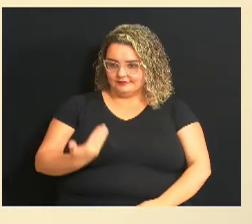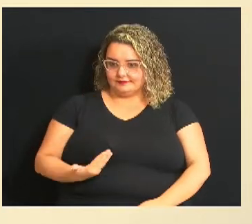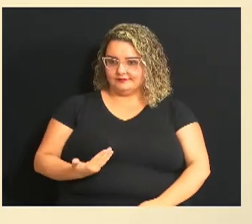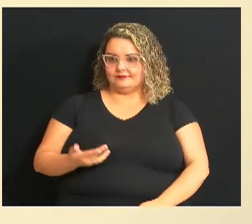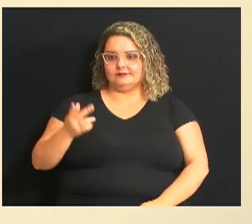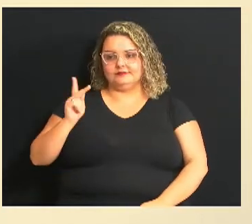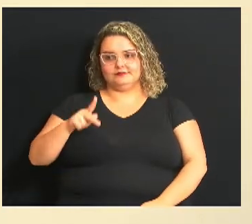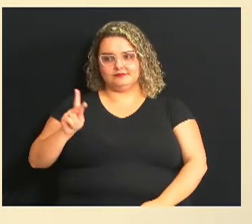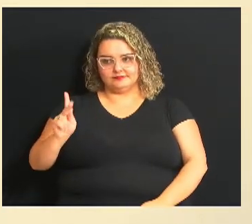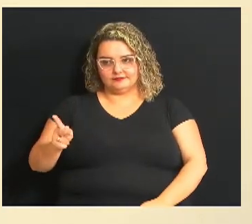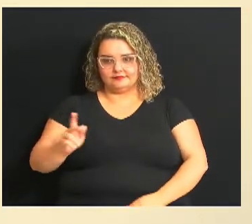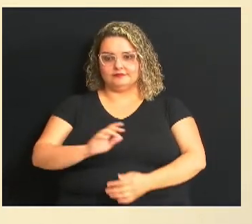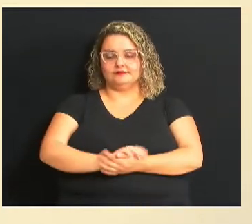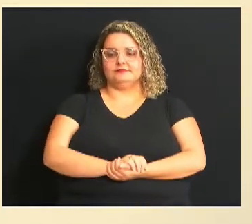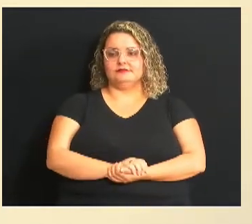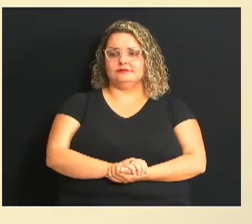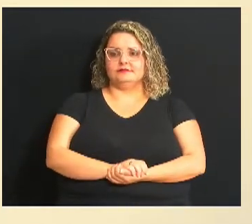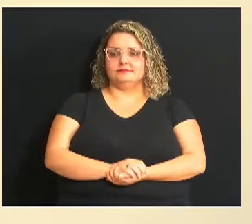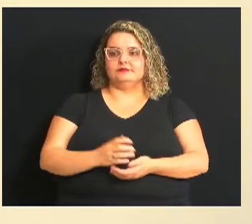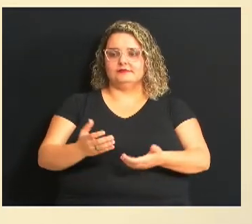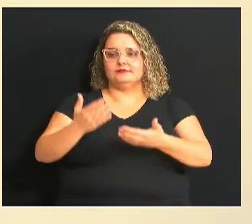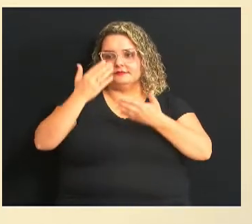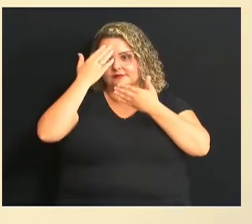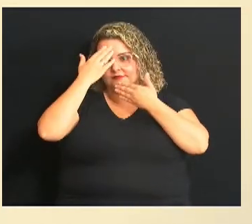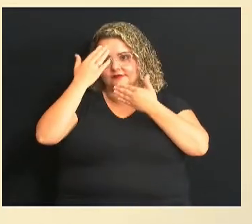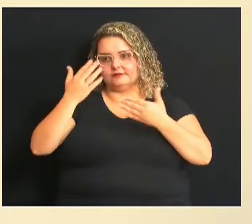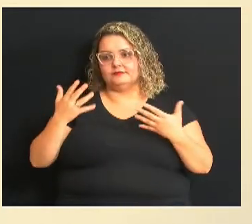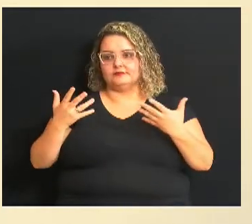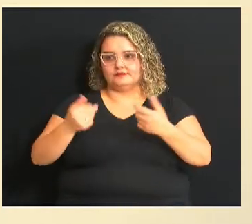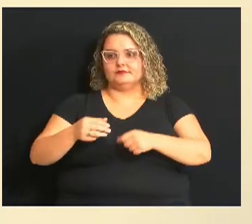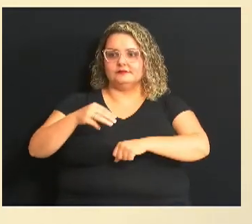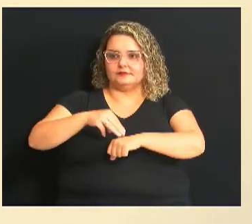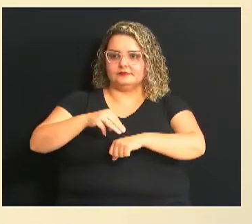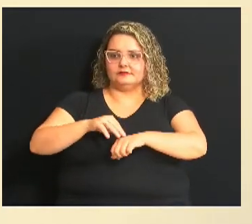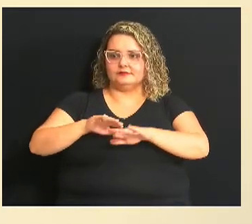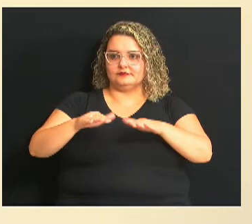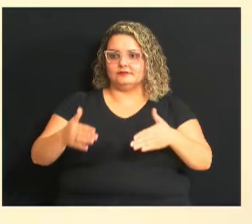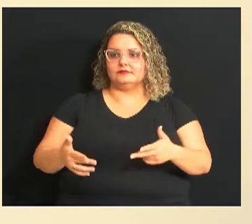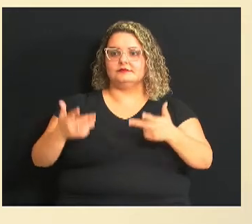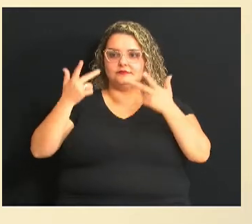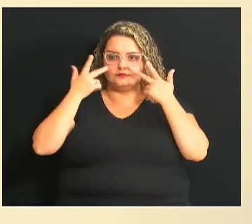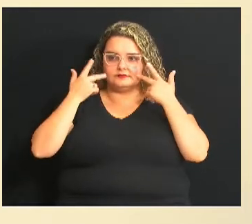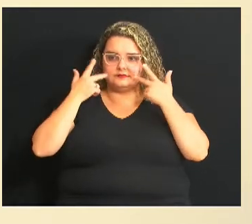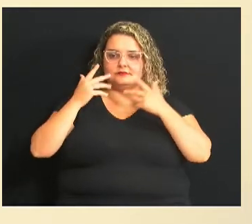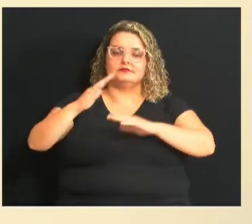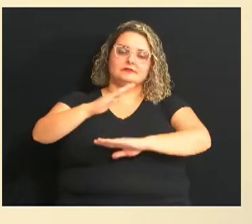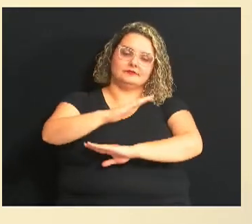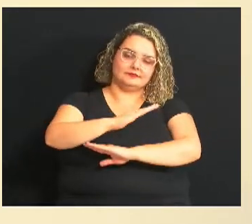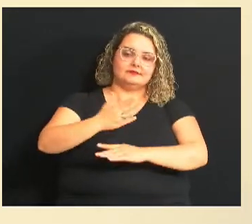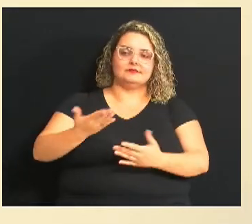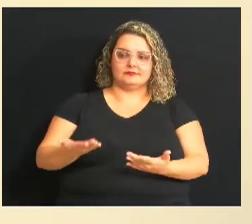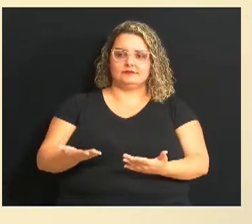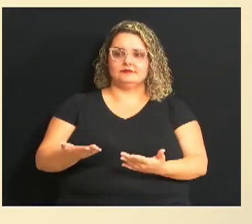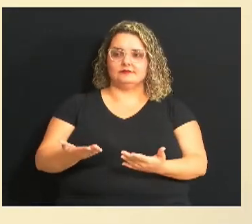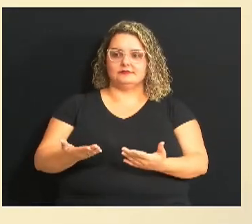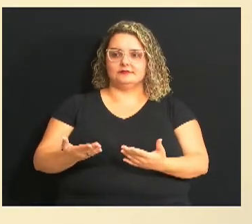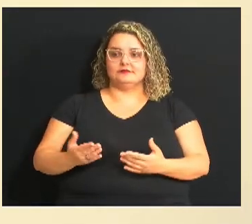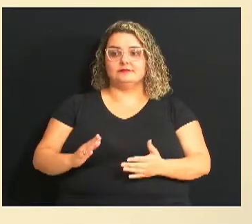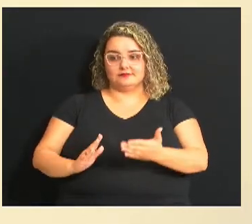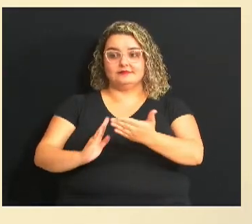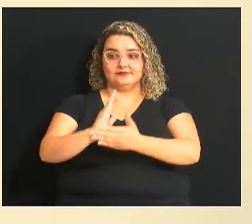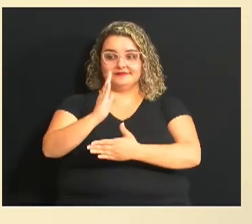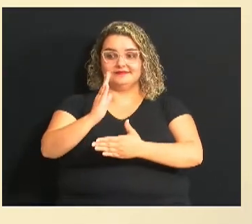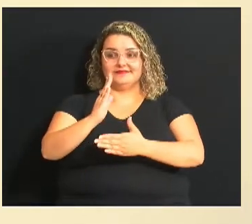professor. Queria agradecer aqui todos os membros da mesa e, naturalmente, a Câmara de Vereadores por ter aprovado, né,